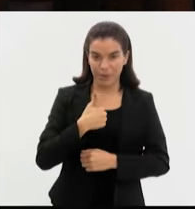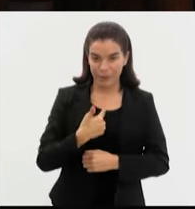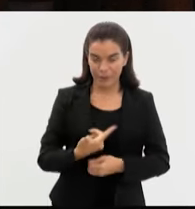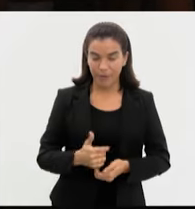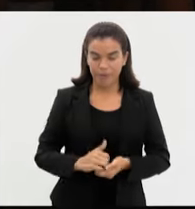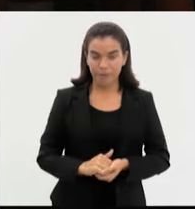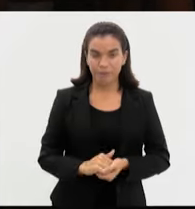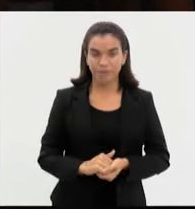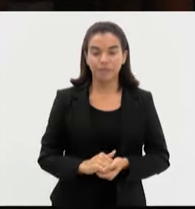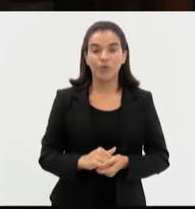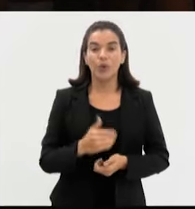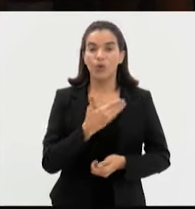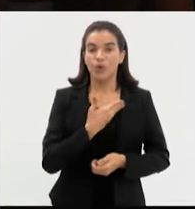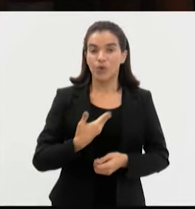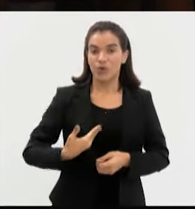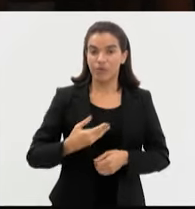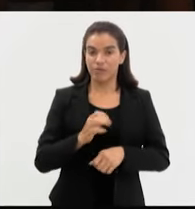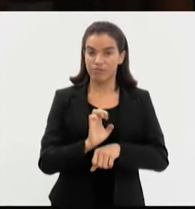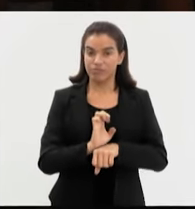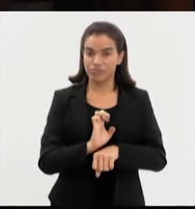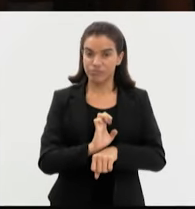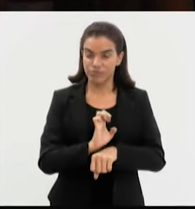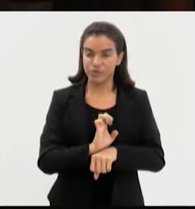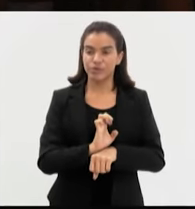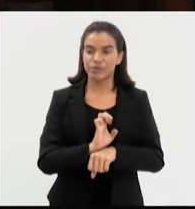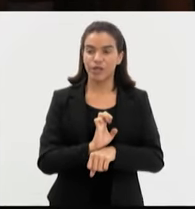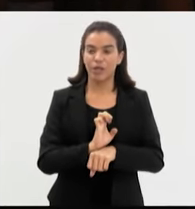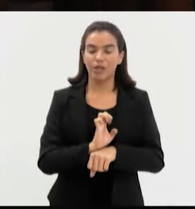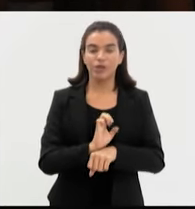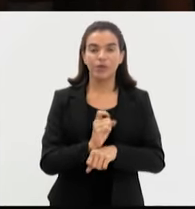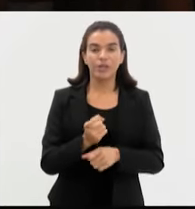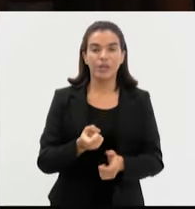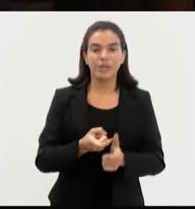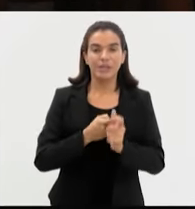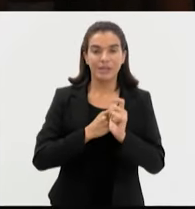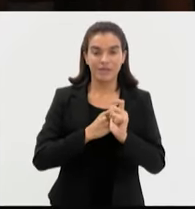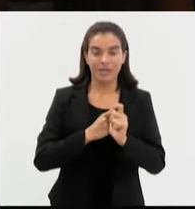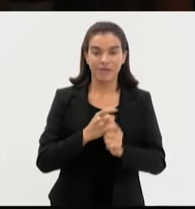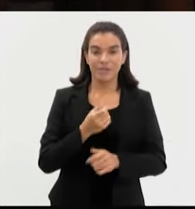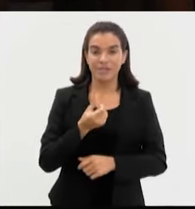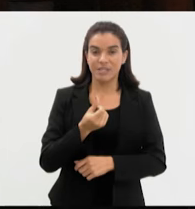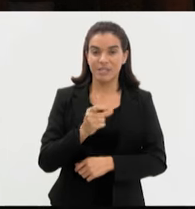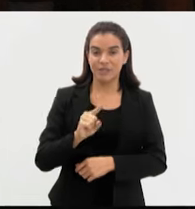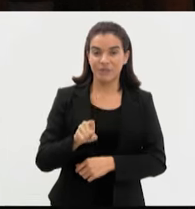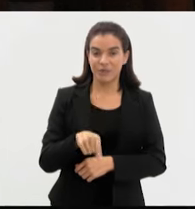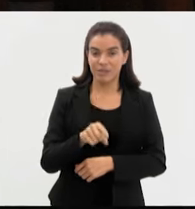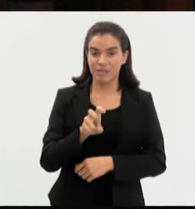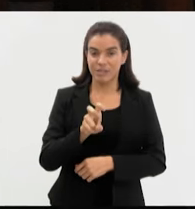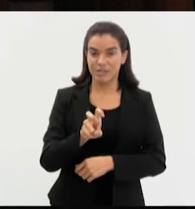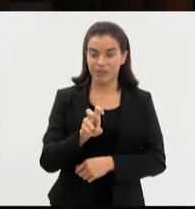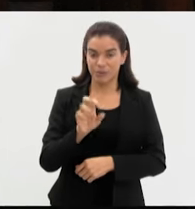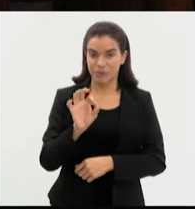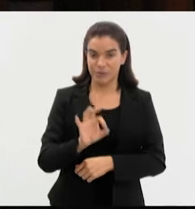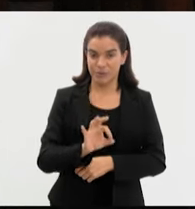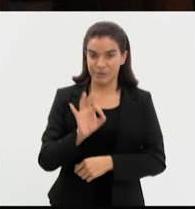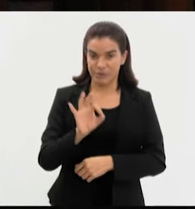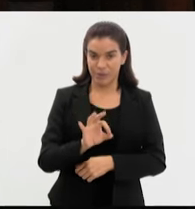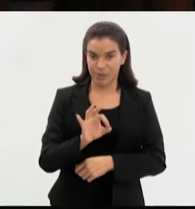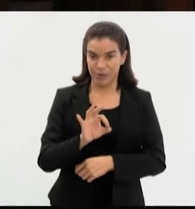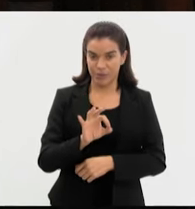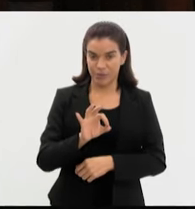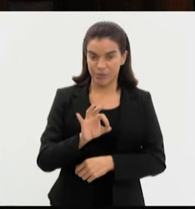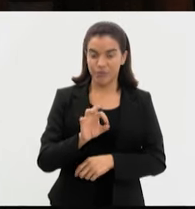aqui que o governo do estado ele deve 6,5 da recomposição do ano